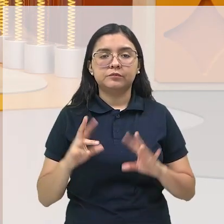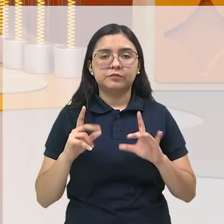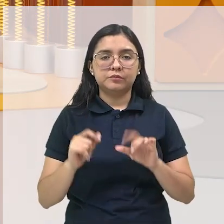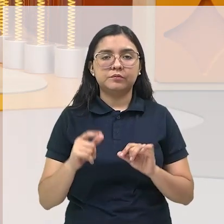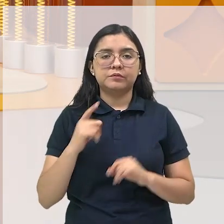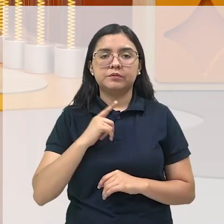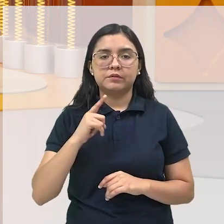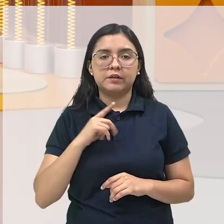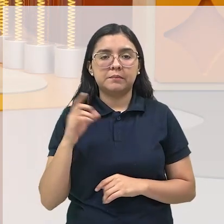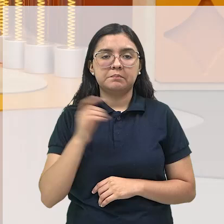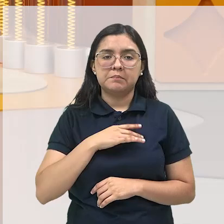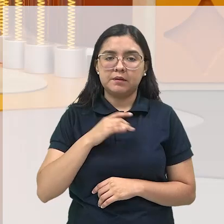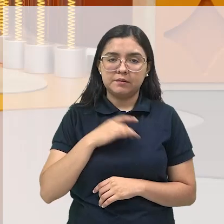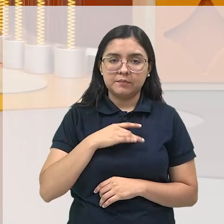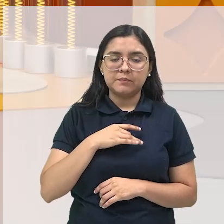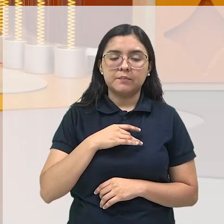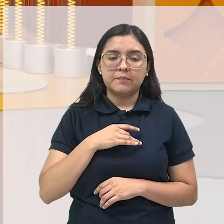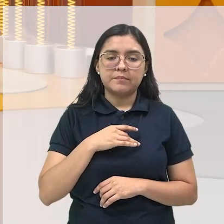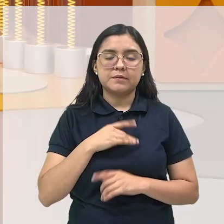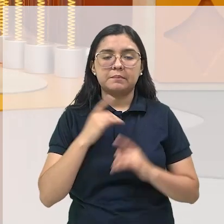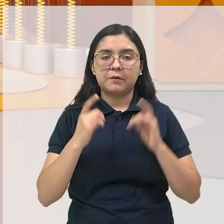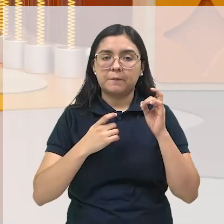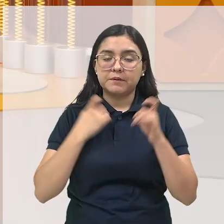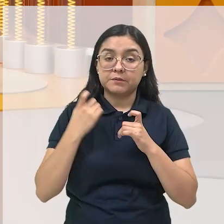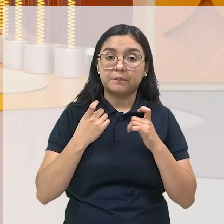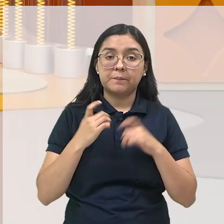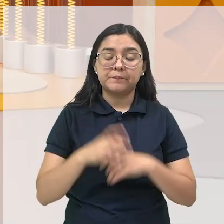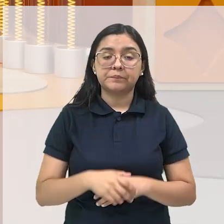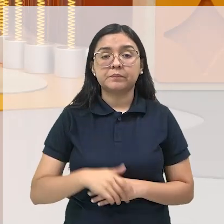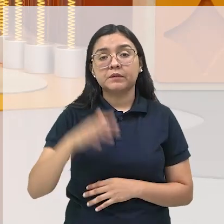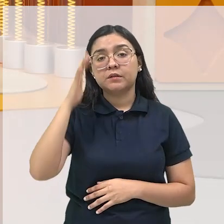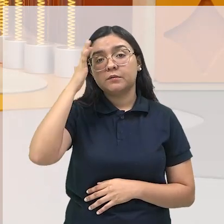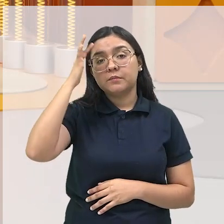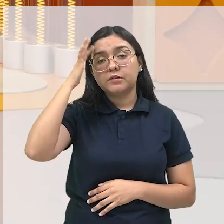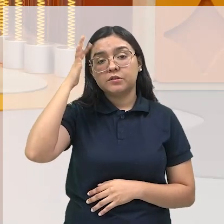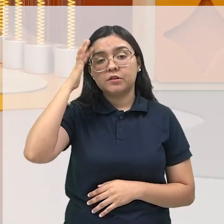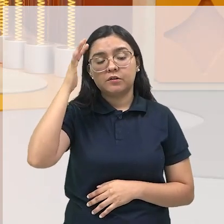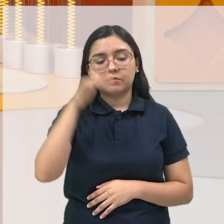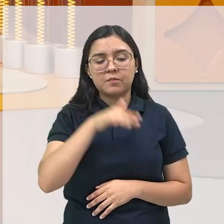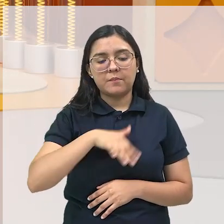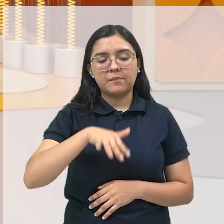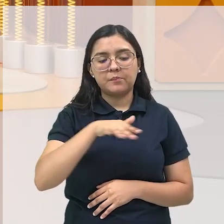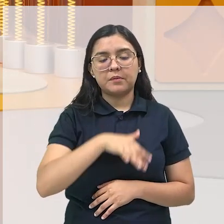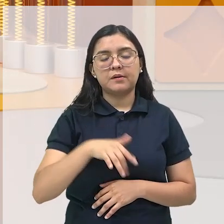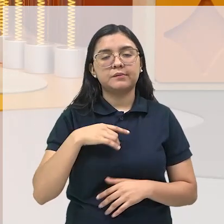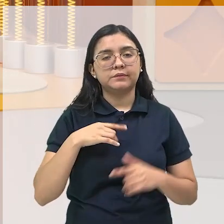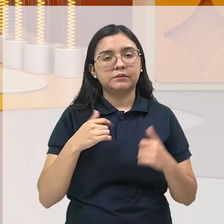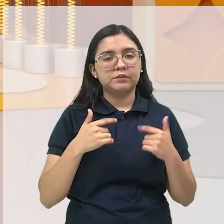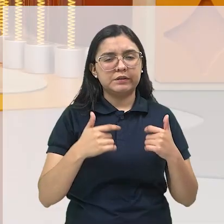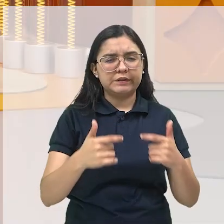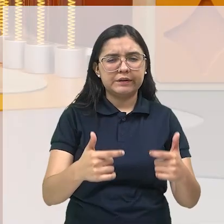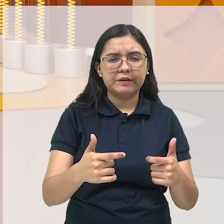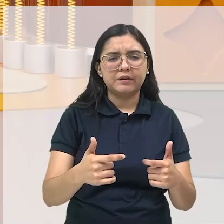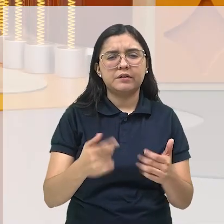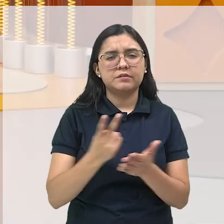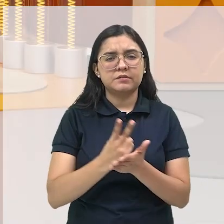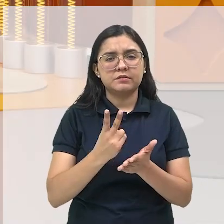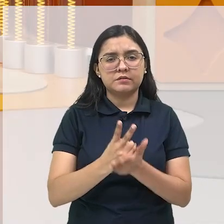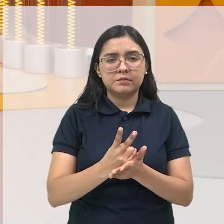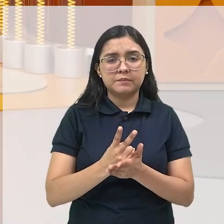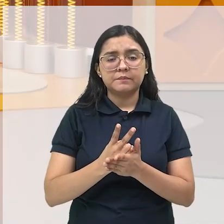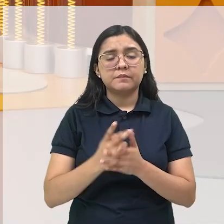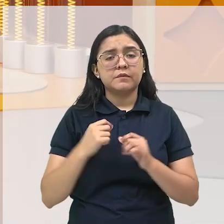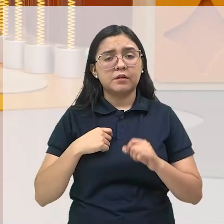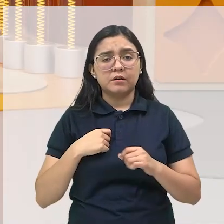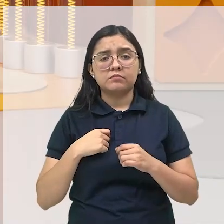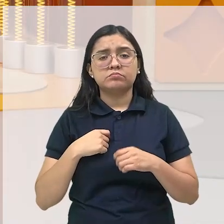tem essa preocupação, né? Imagina numa área que está em guerra naquele momento ali, a qualquer momento pode cair uma bomba, a